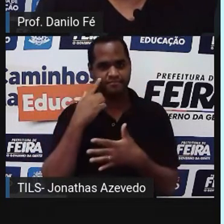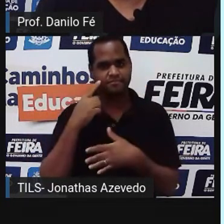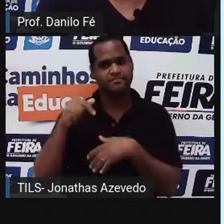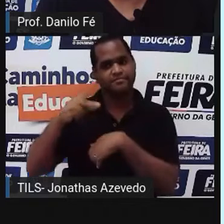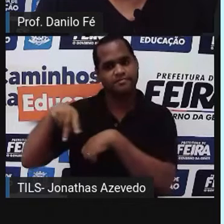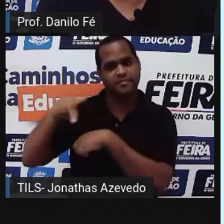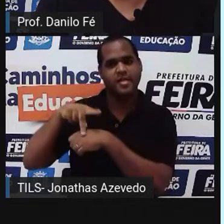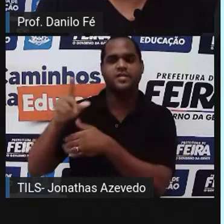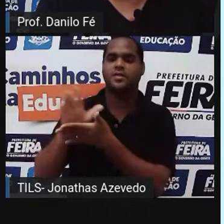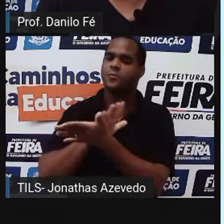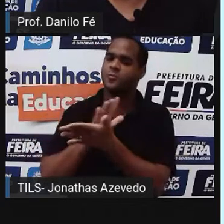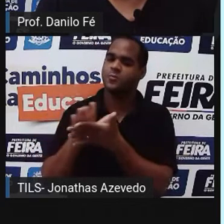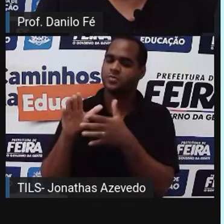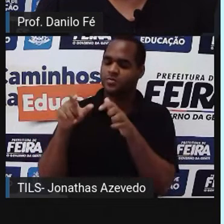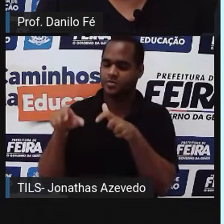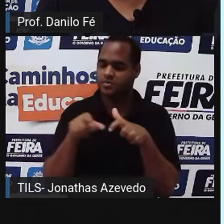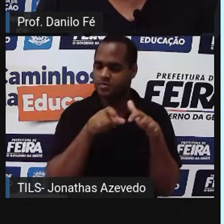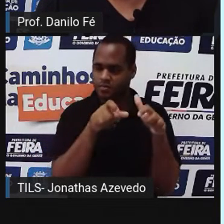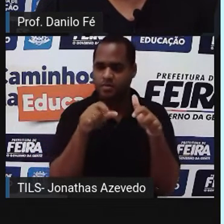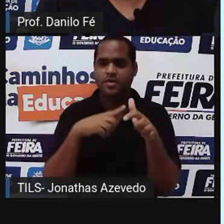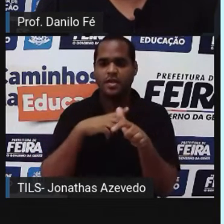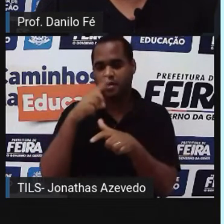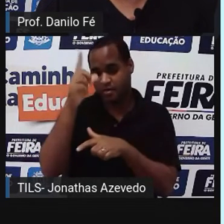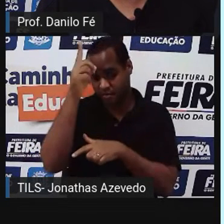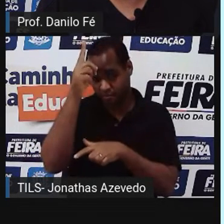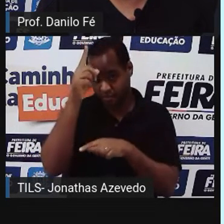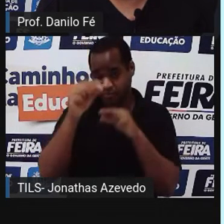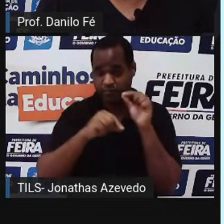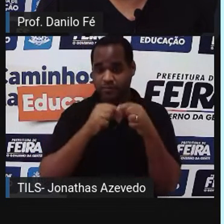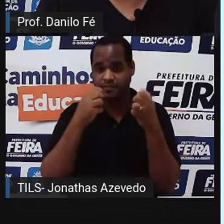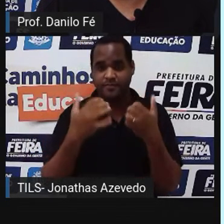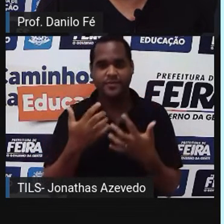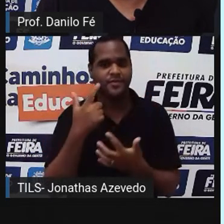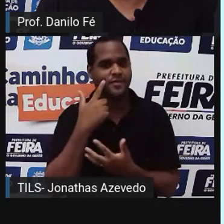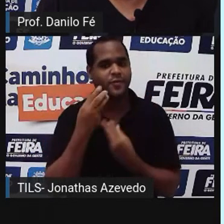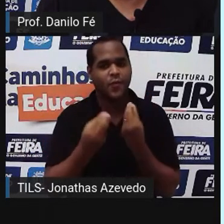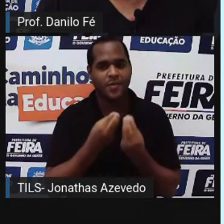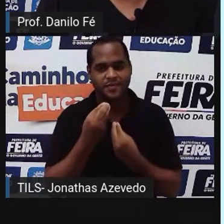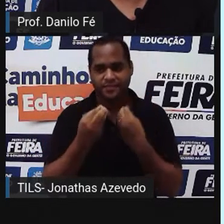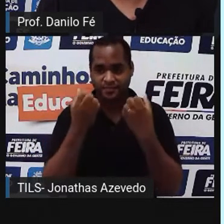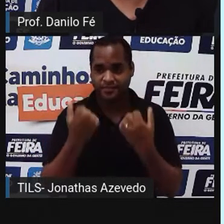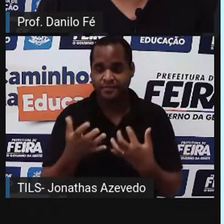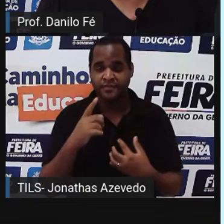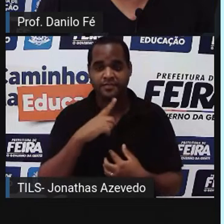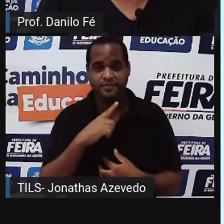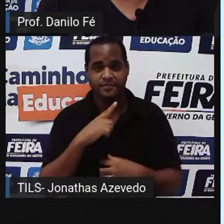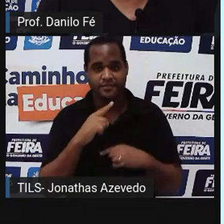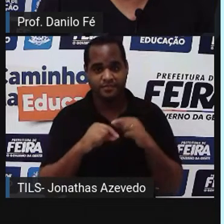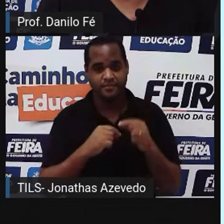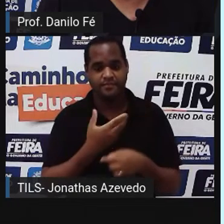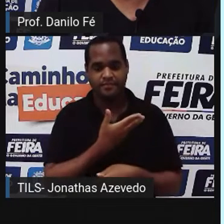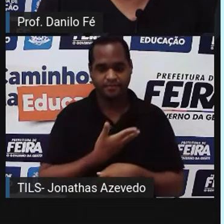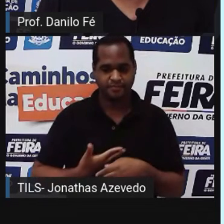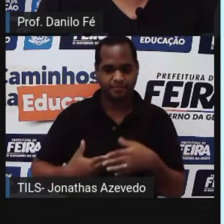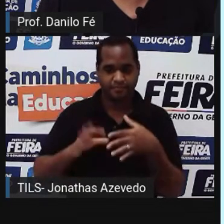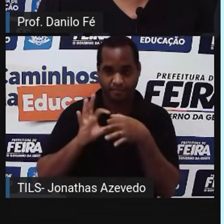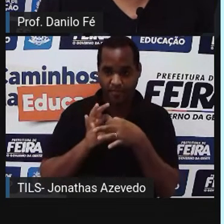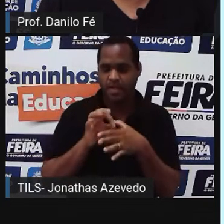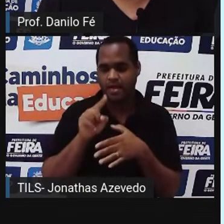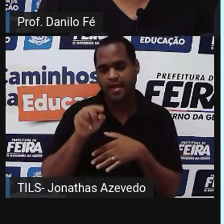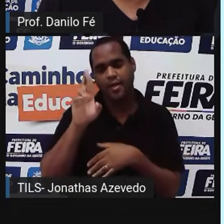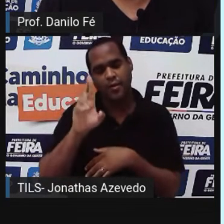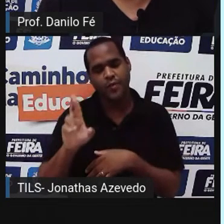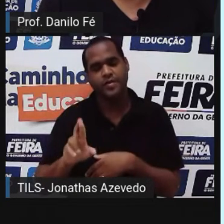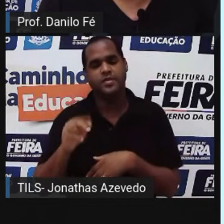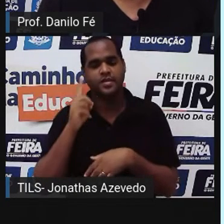países em que a Rússia expulsava os soldados alemães, ela colocava no lugar governos ligados à Rússia,